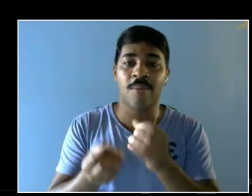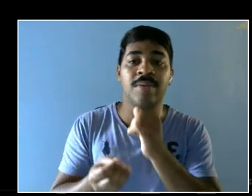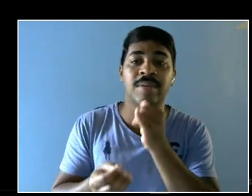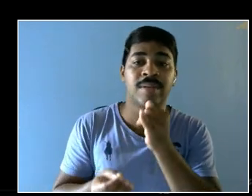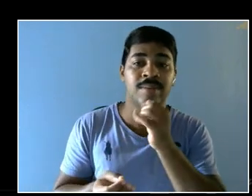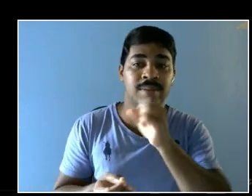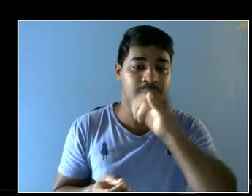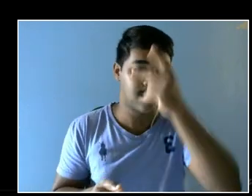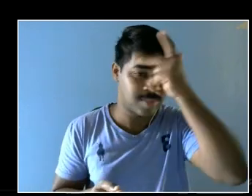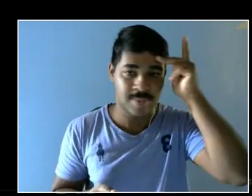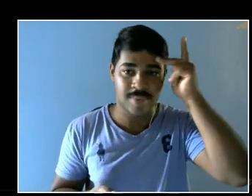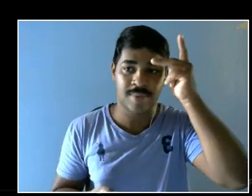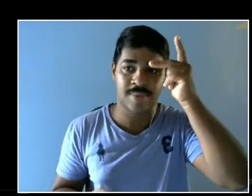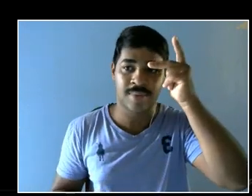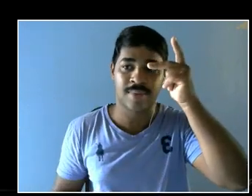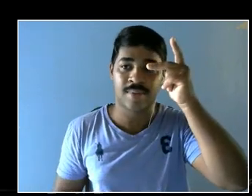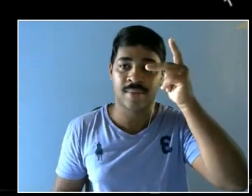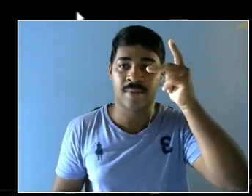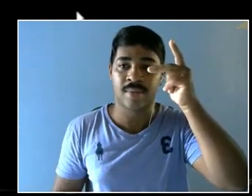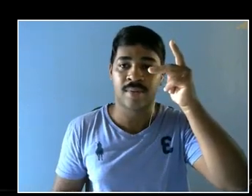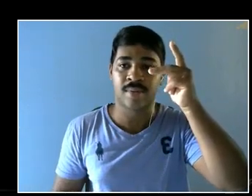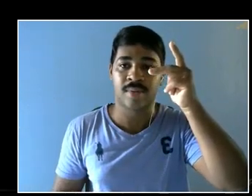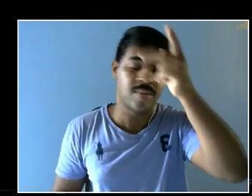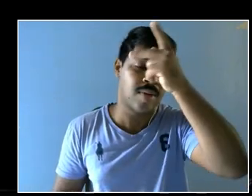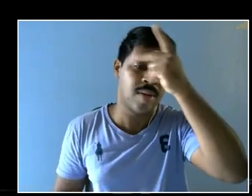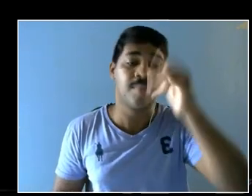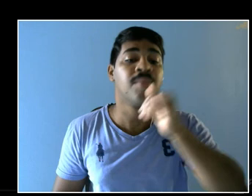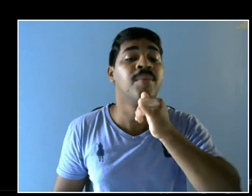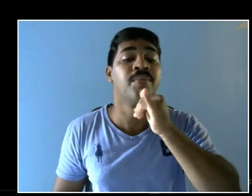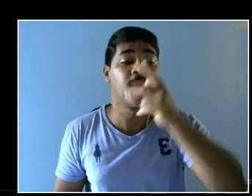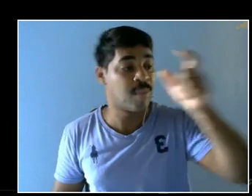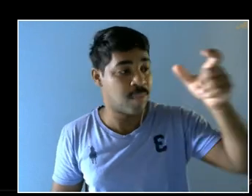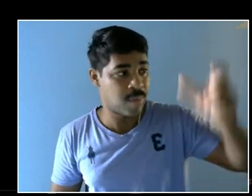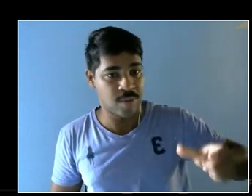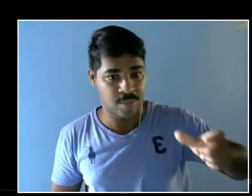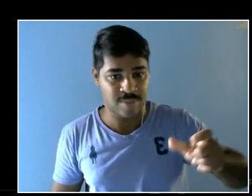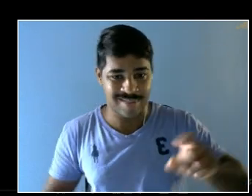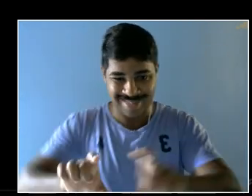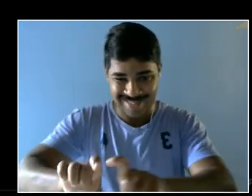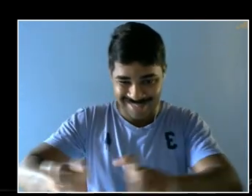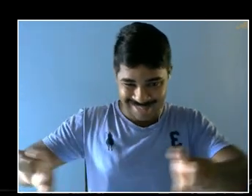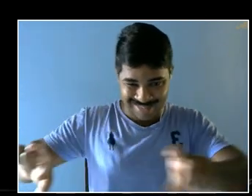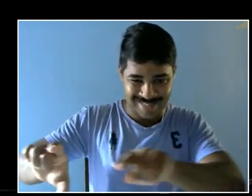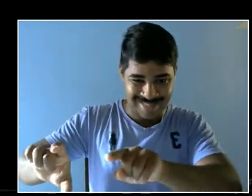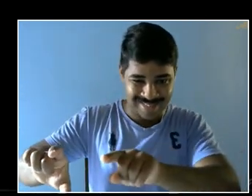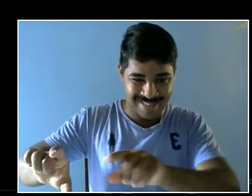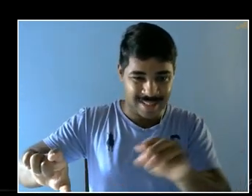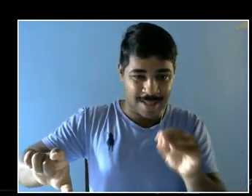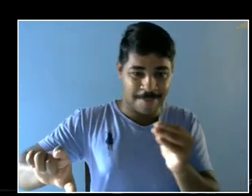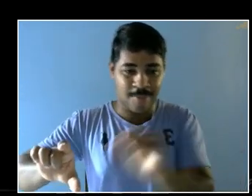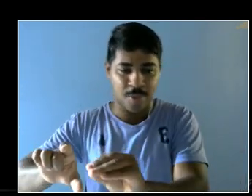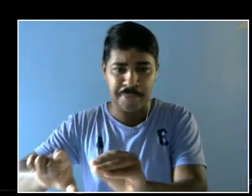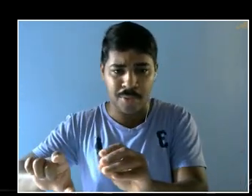inserir, travou aqui, mas o valor que o usuário inserir é o que vai decidir